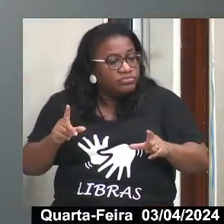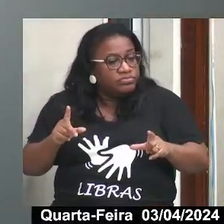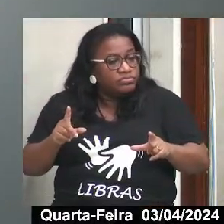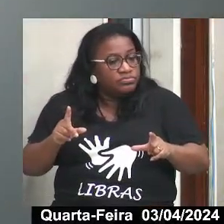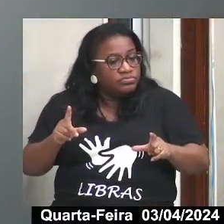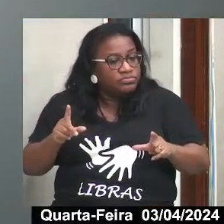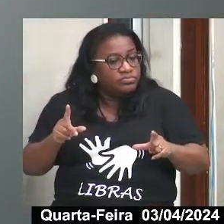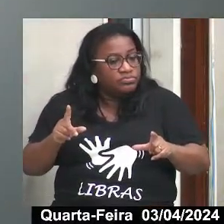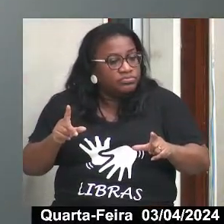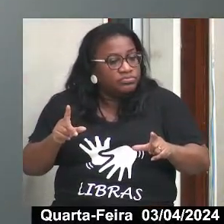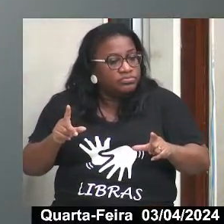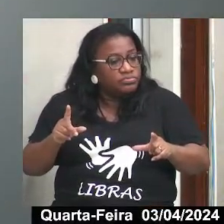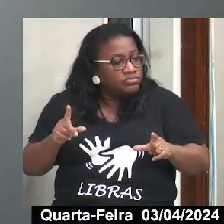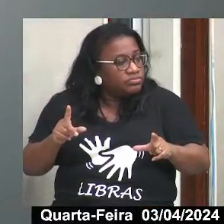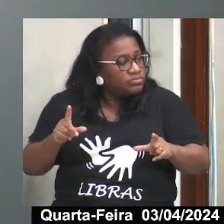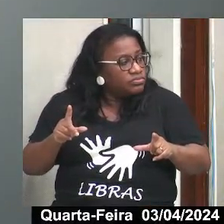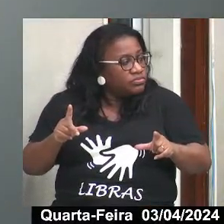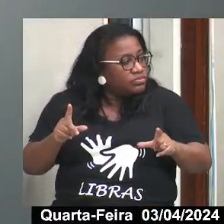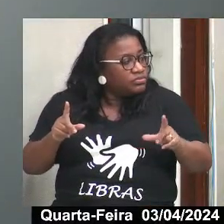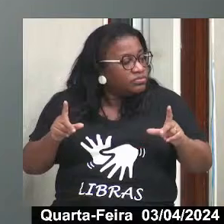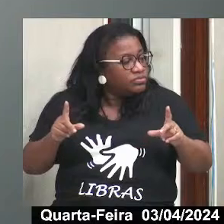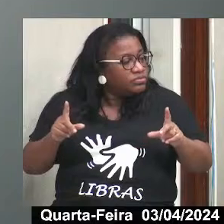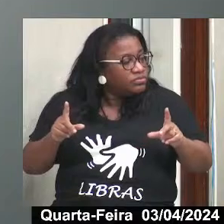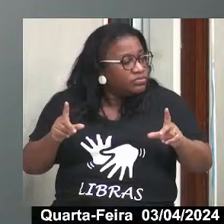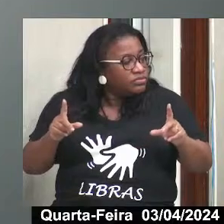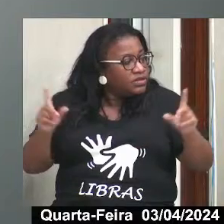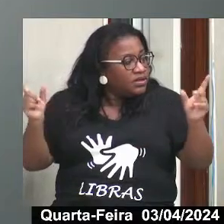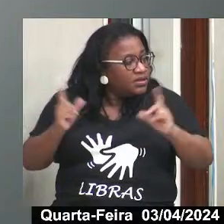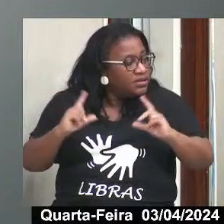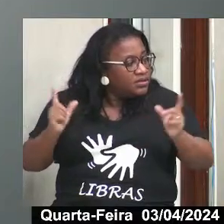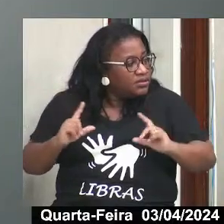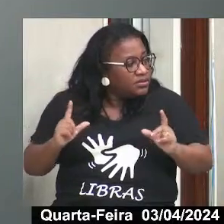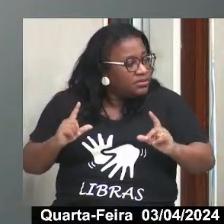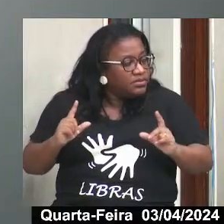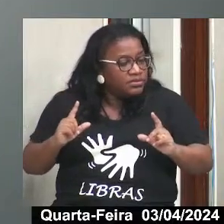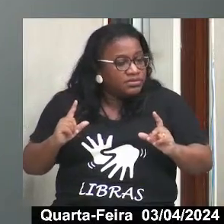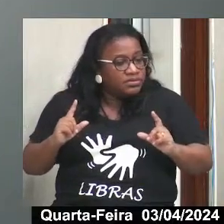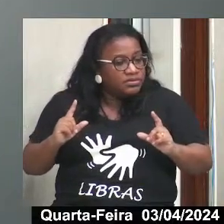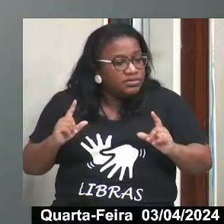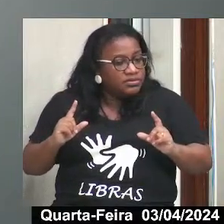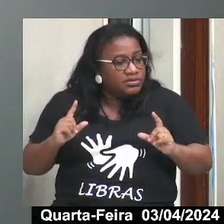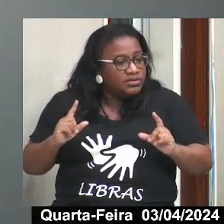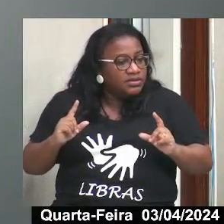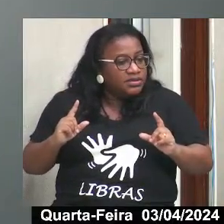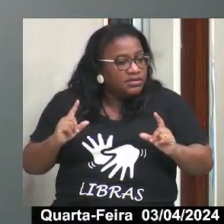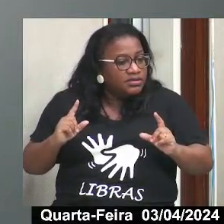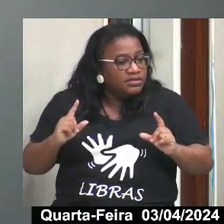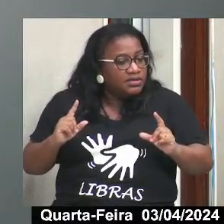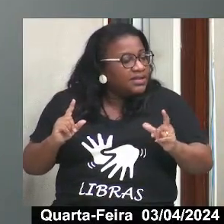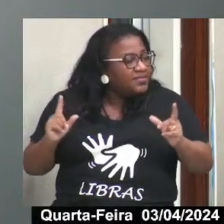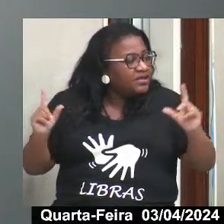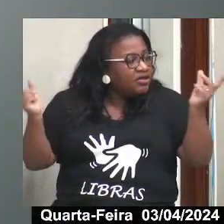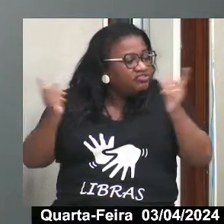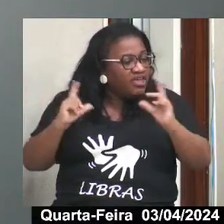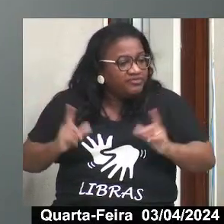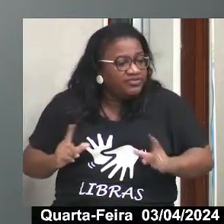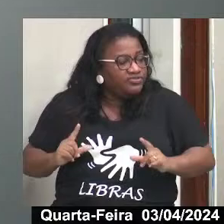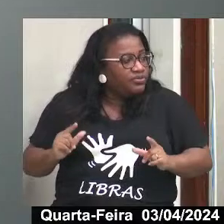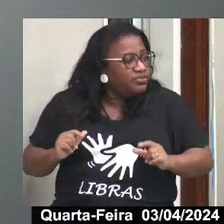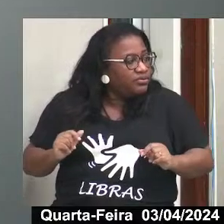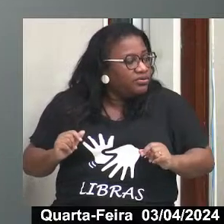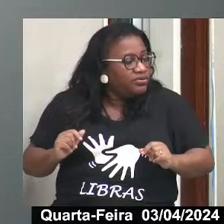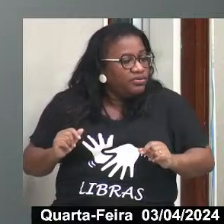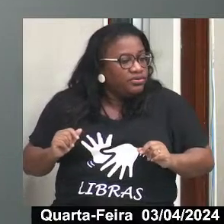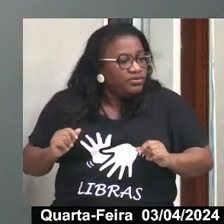meu amigo Betinho, meu amigo Alexandre e o meu amigo Gilson de Oliveira, dizer para vocês que nós